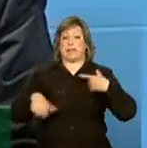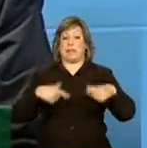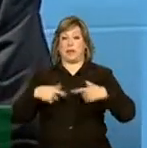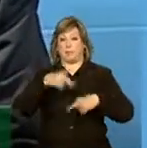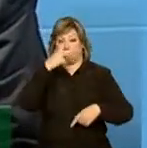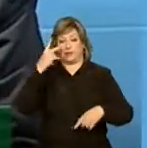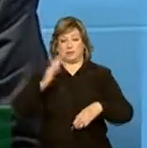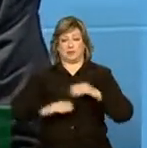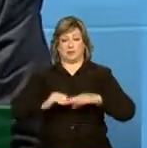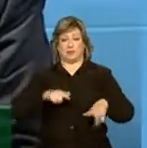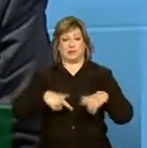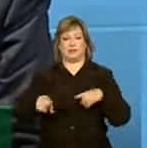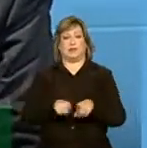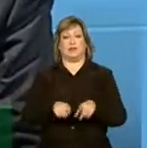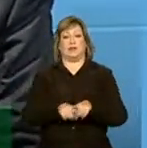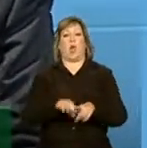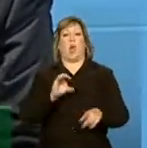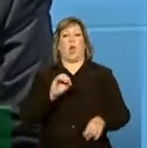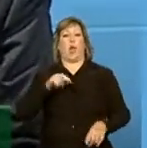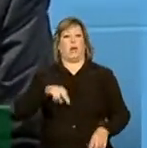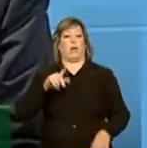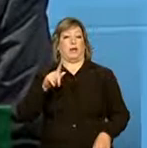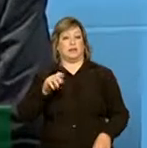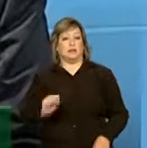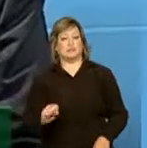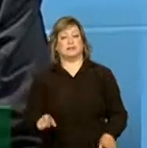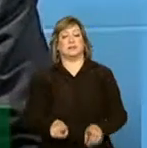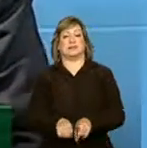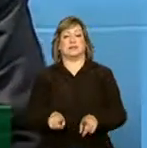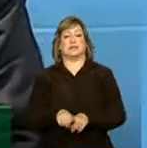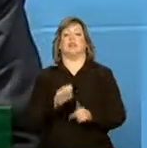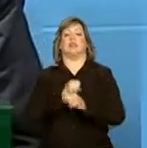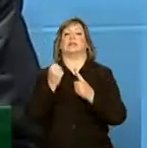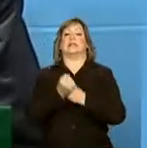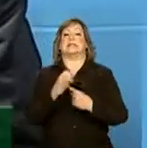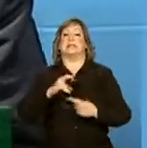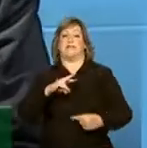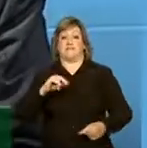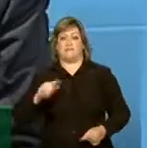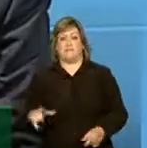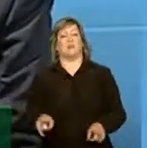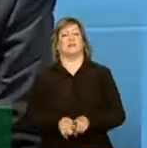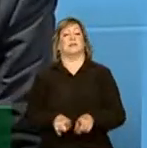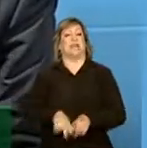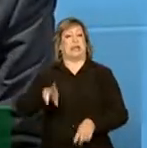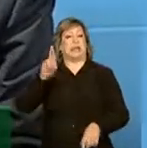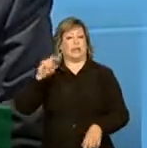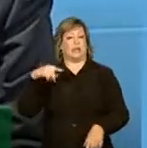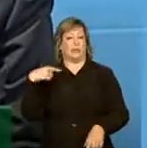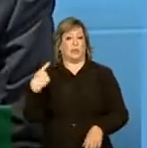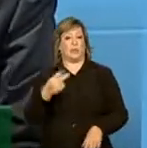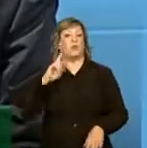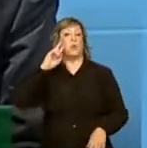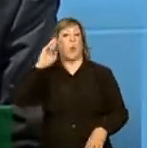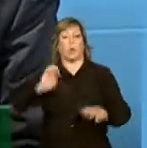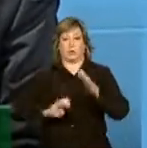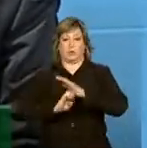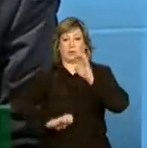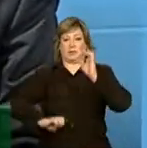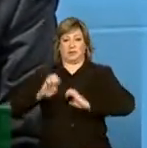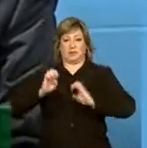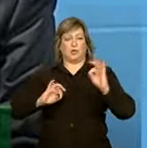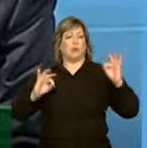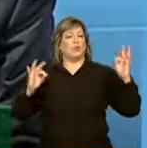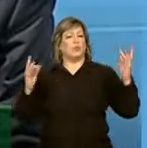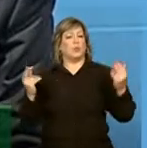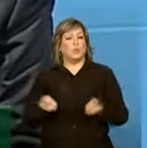trabalhadores, das ONGs, da sociedade civil, dos representantes dos empregadores de todas